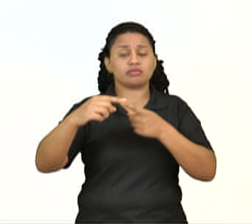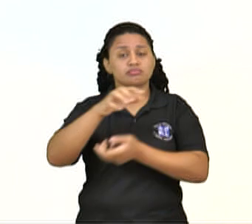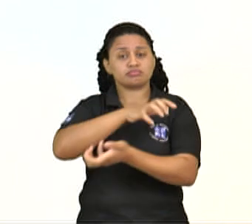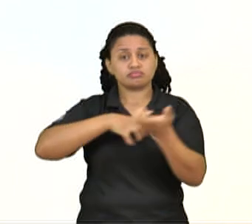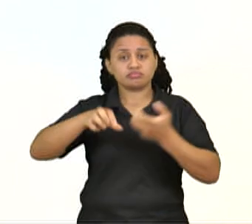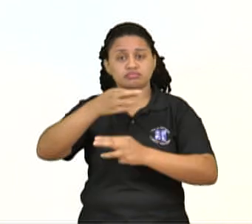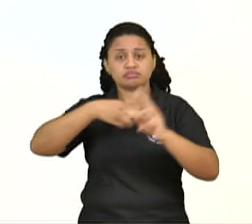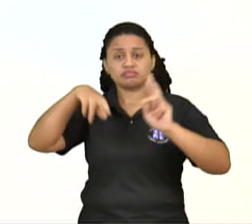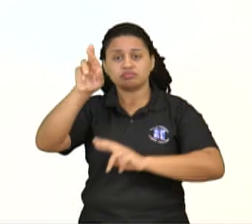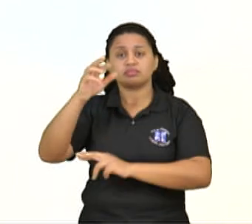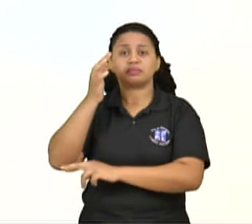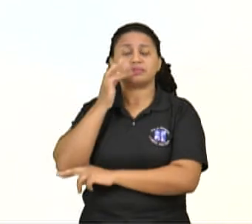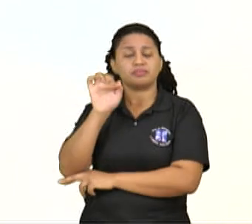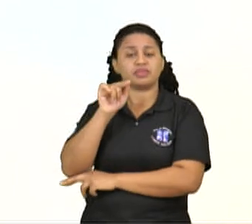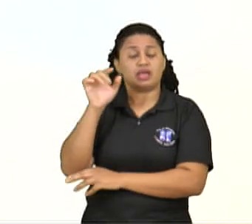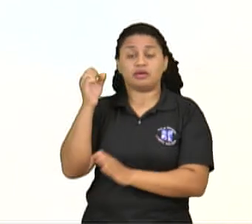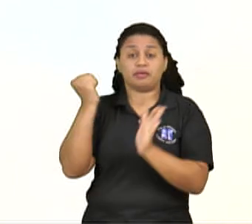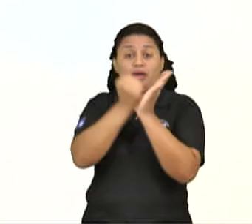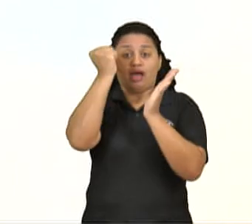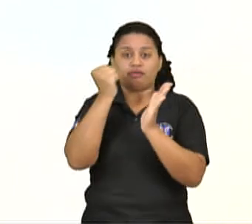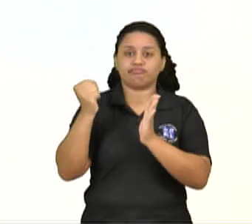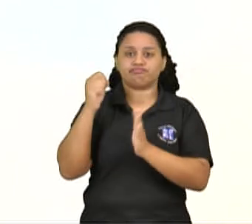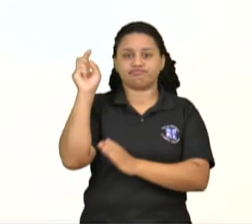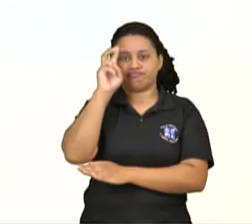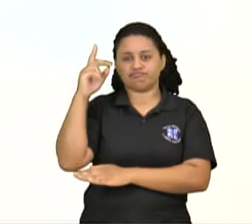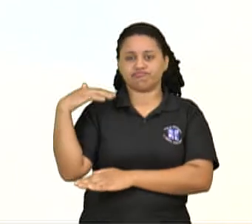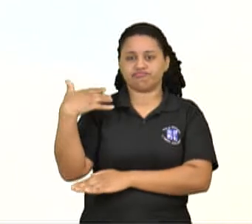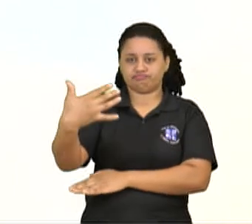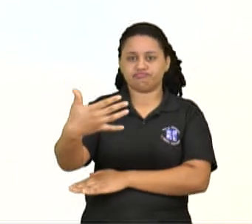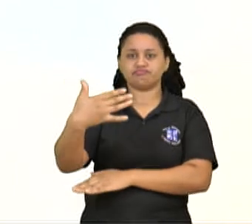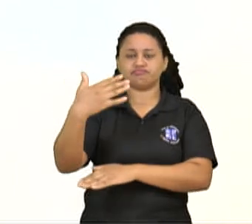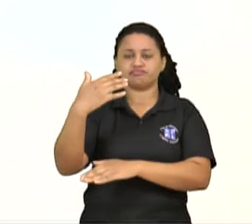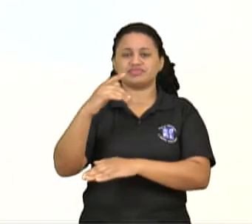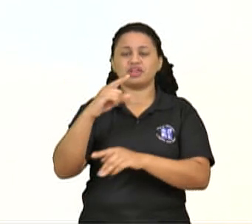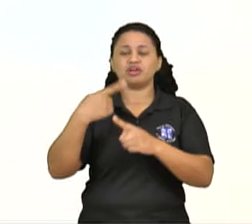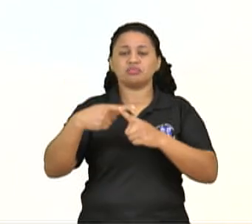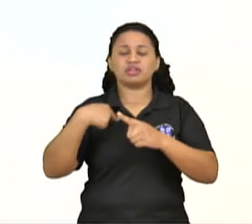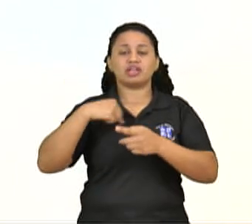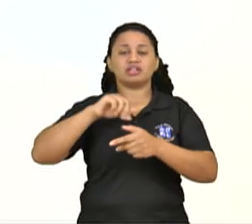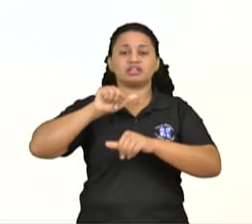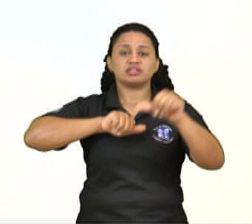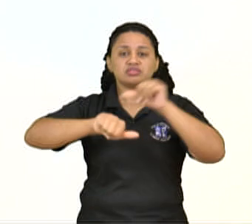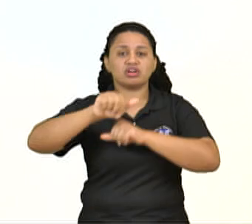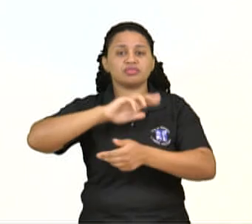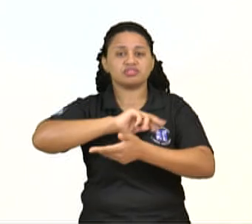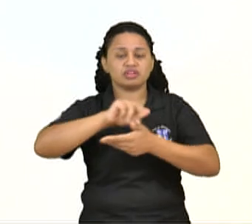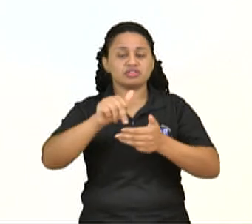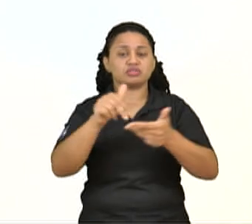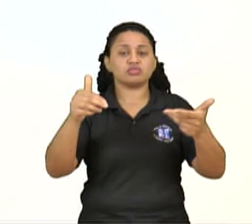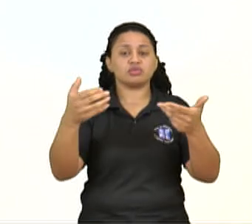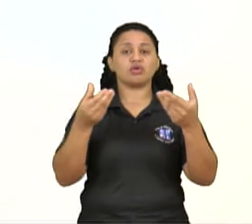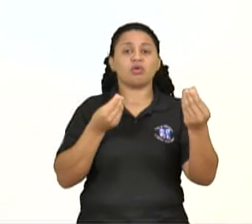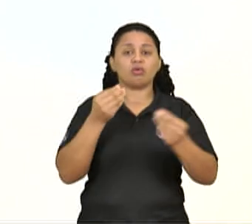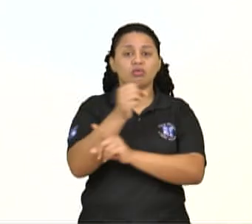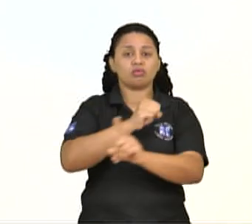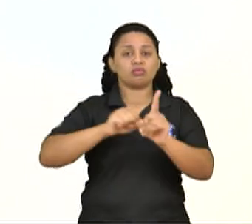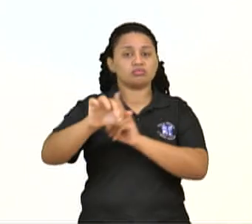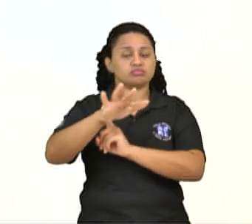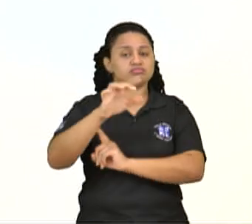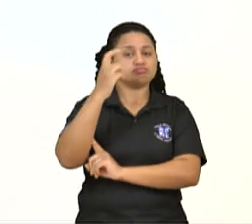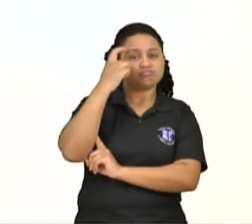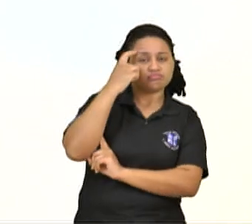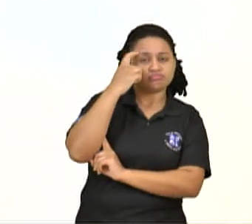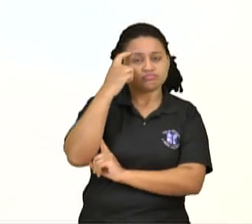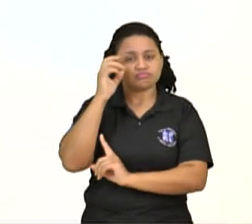marco na história, ela transforma inúmeras coisas de como a sociedade vai pensar, como ela vai se